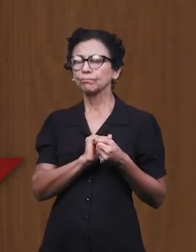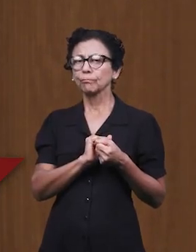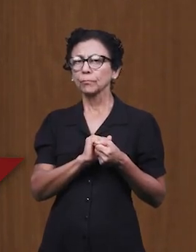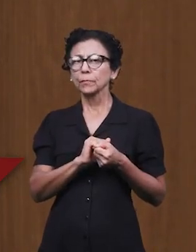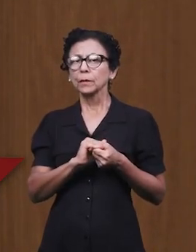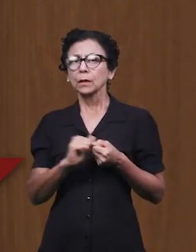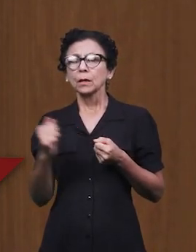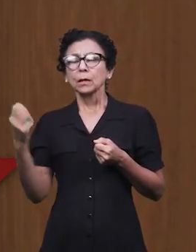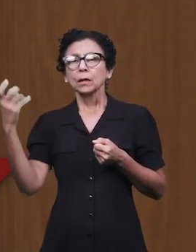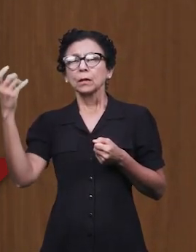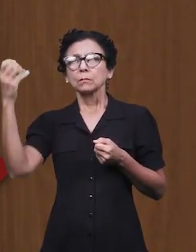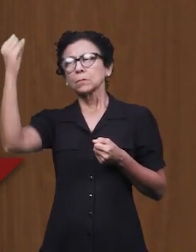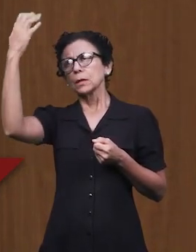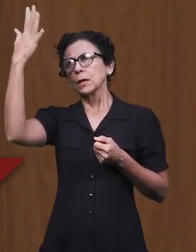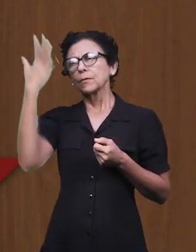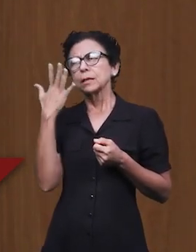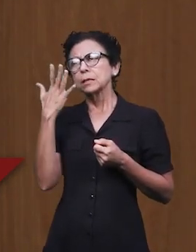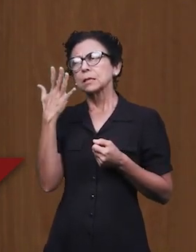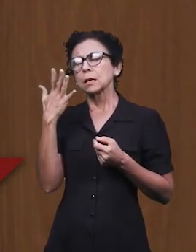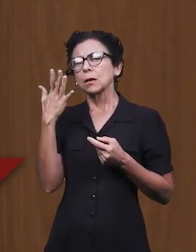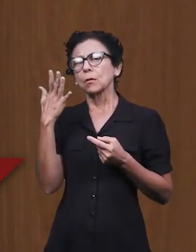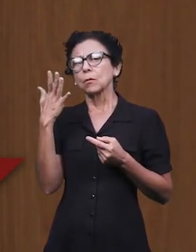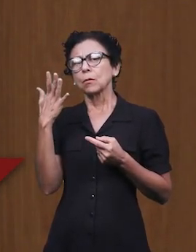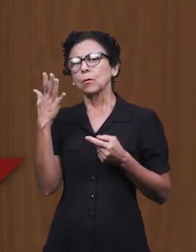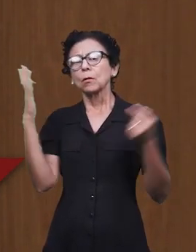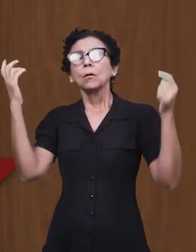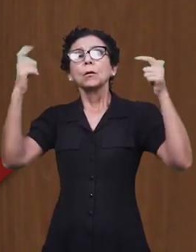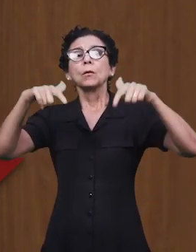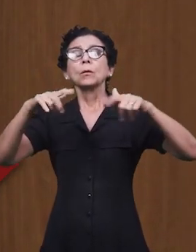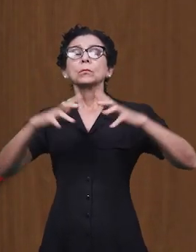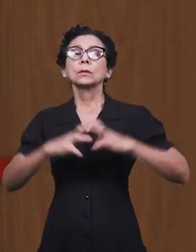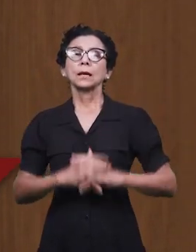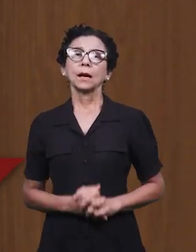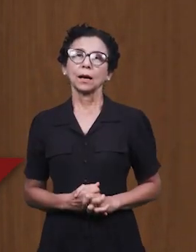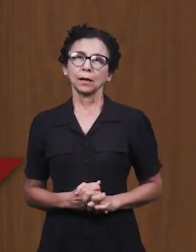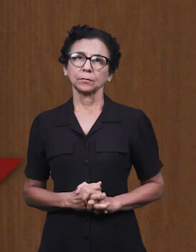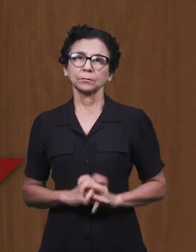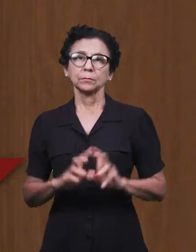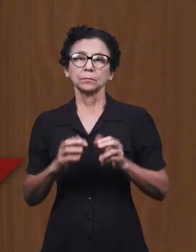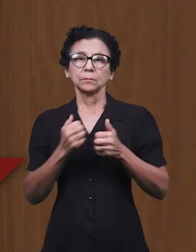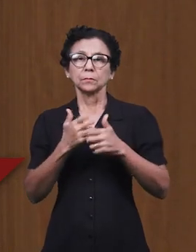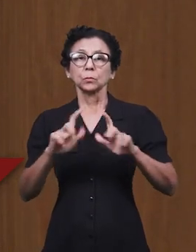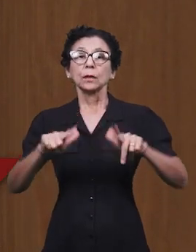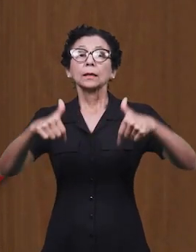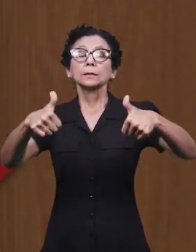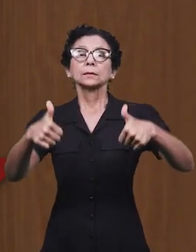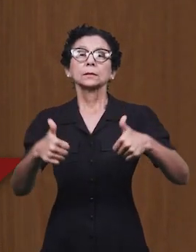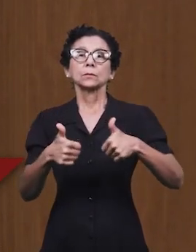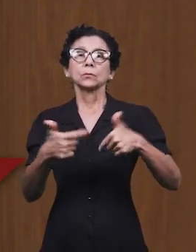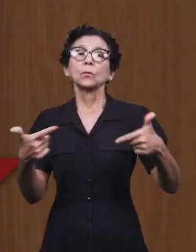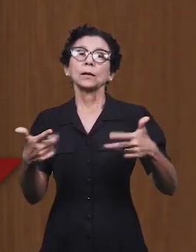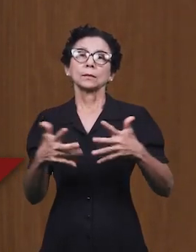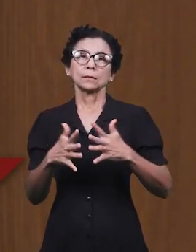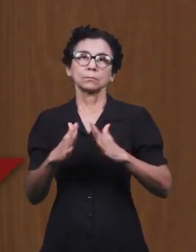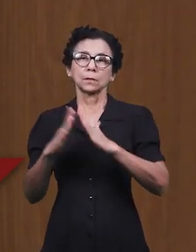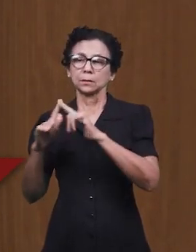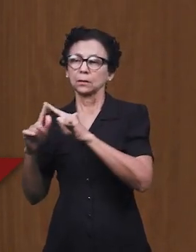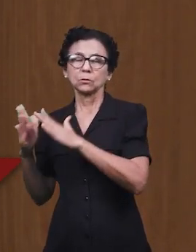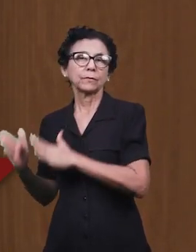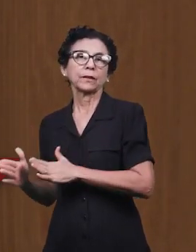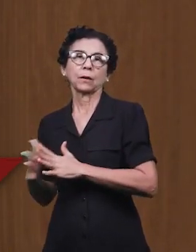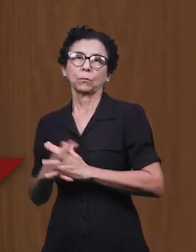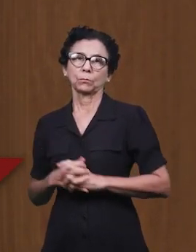para qual esta revelação deve cair e ter os seus efeitos? É na igreja fiel.